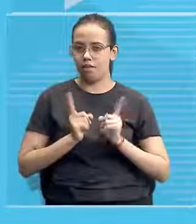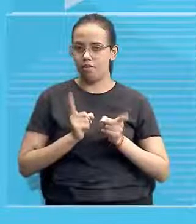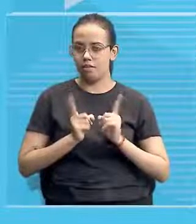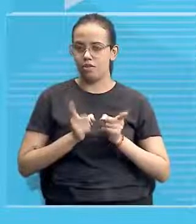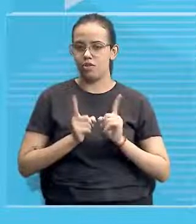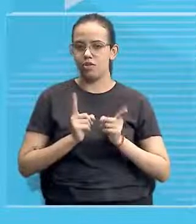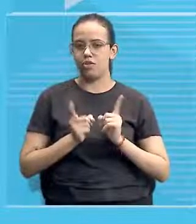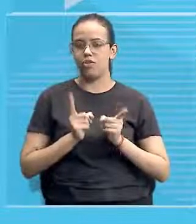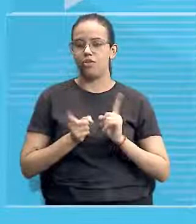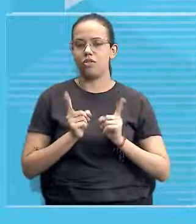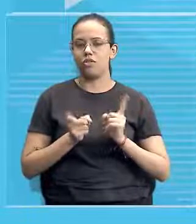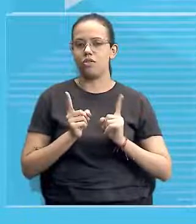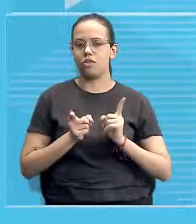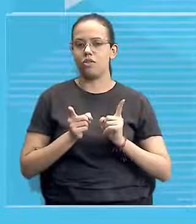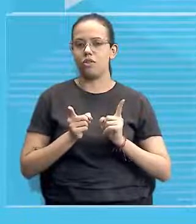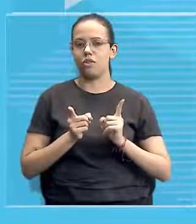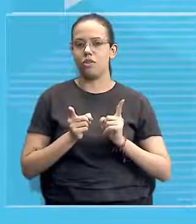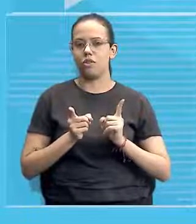não